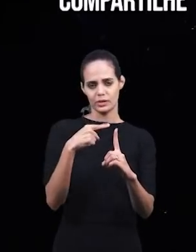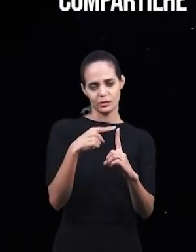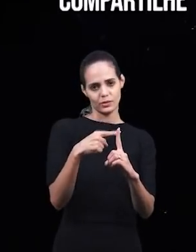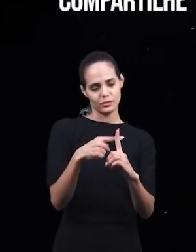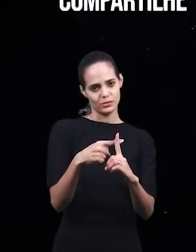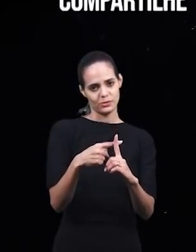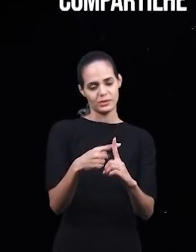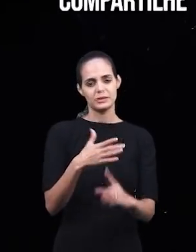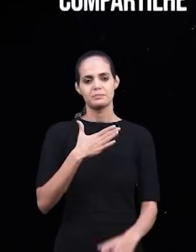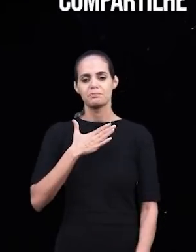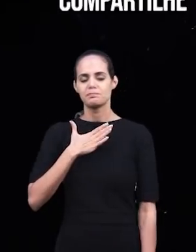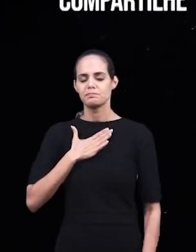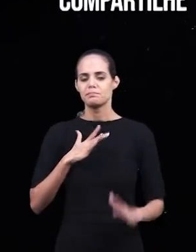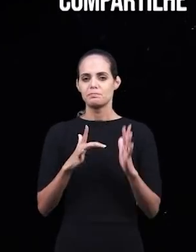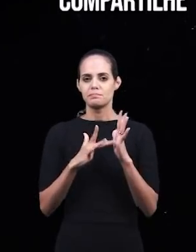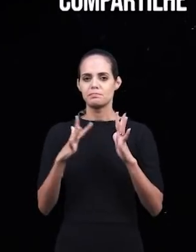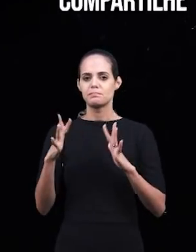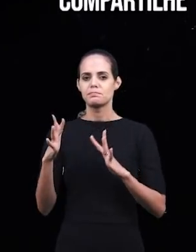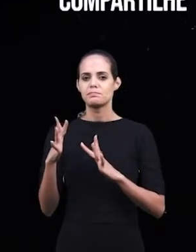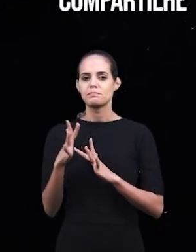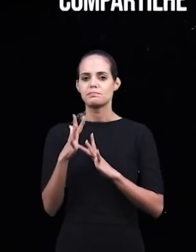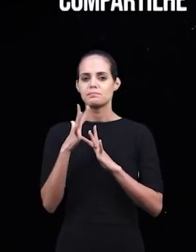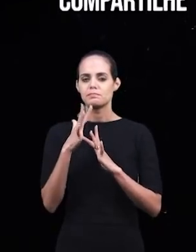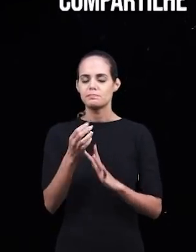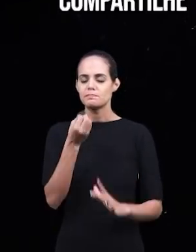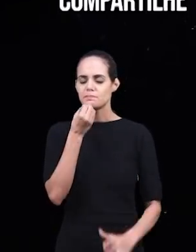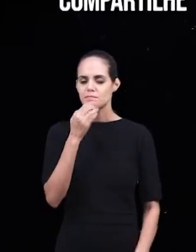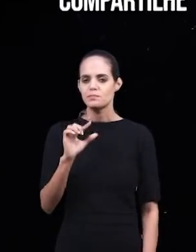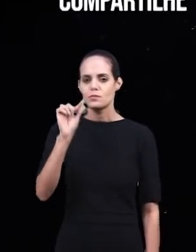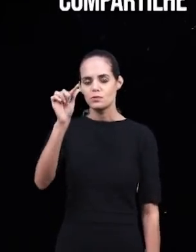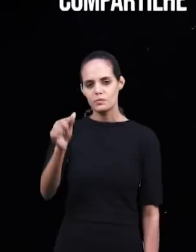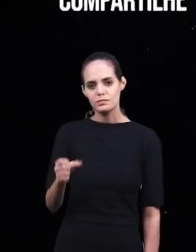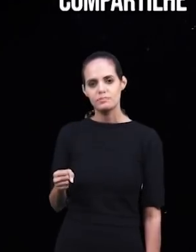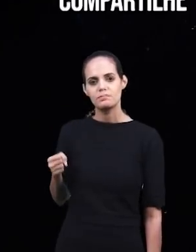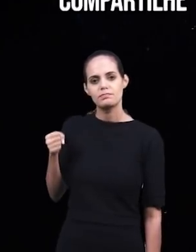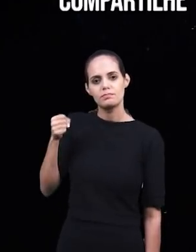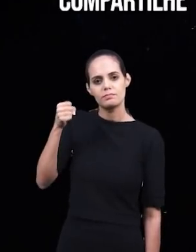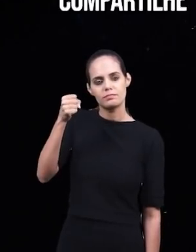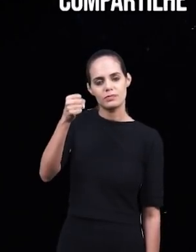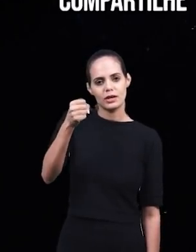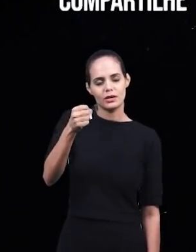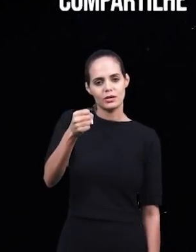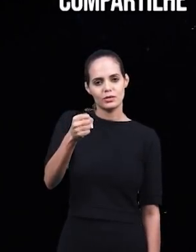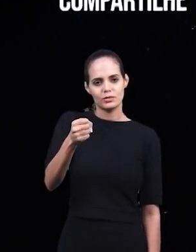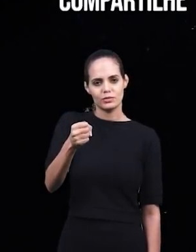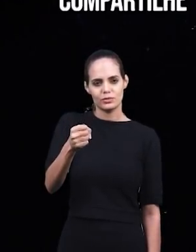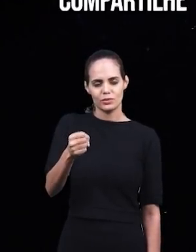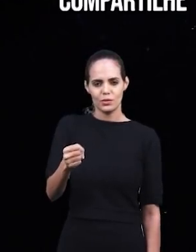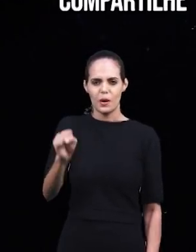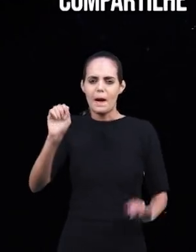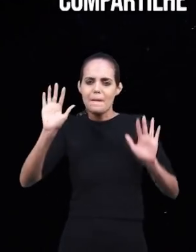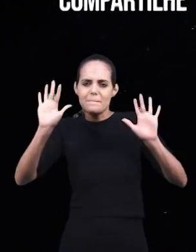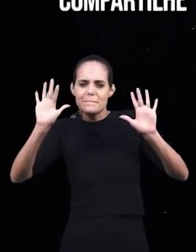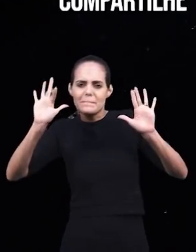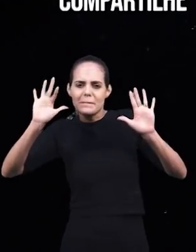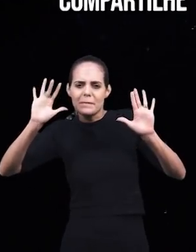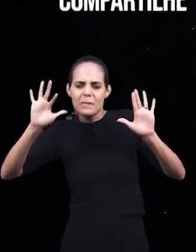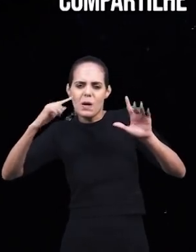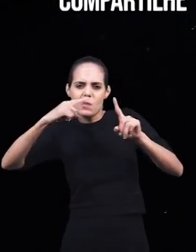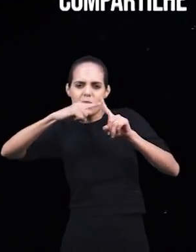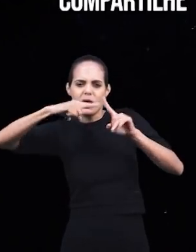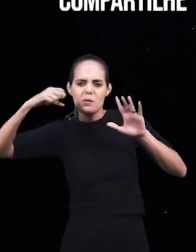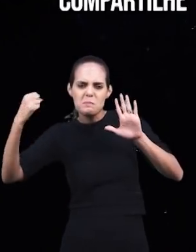meu Jesus, o bom pastor, a mão que foi na